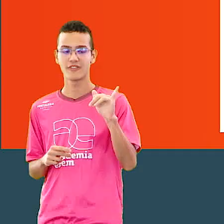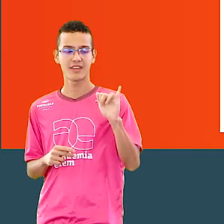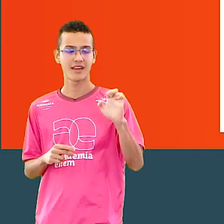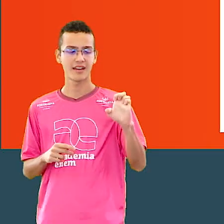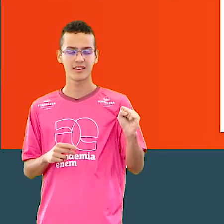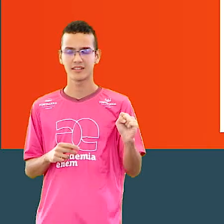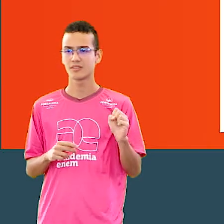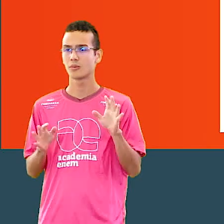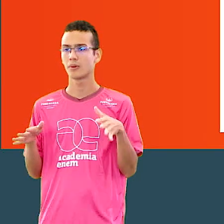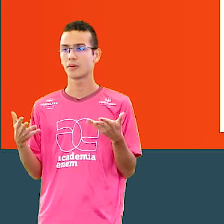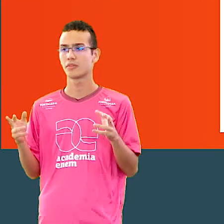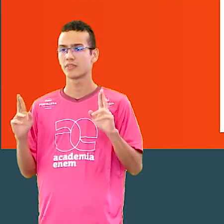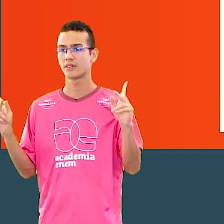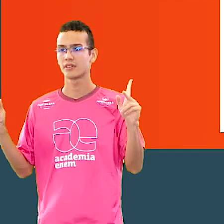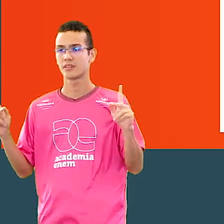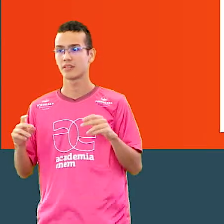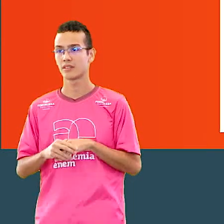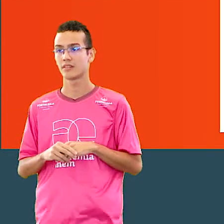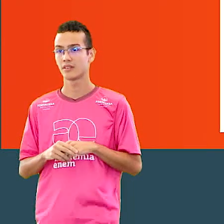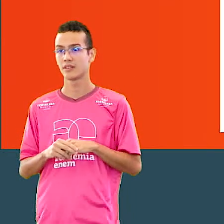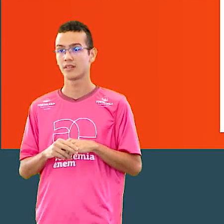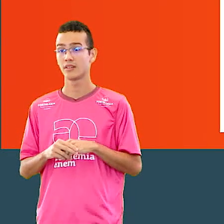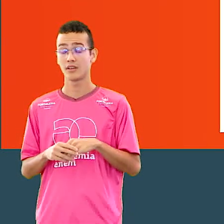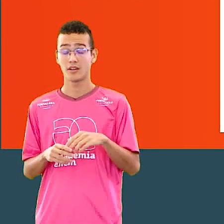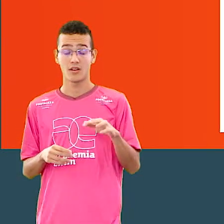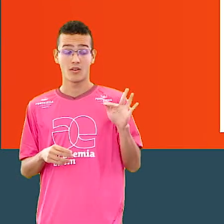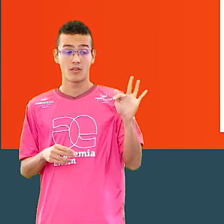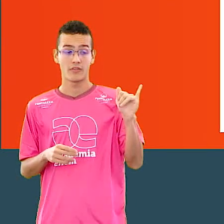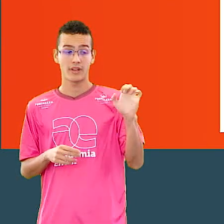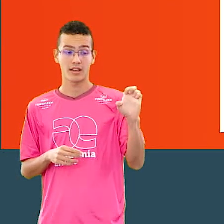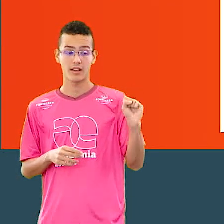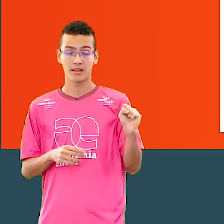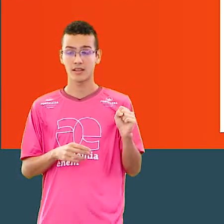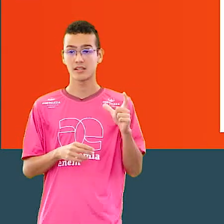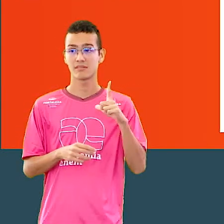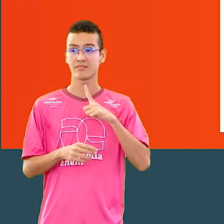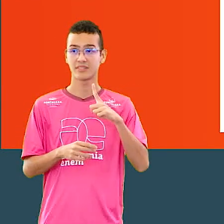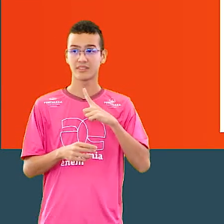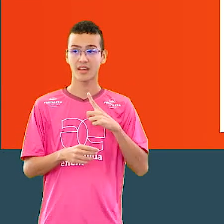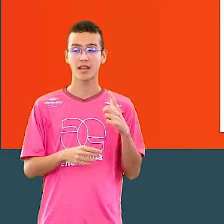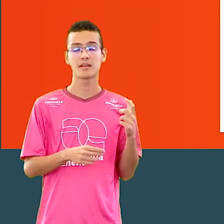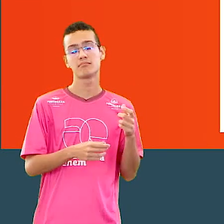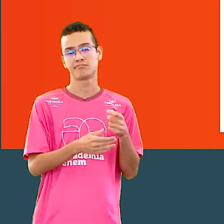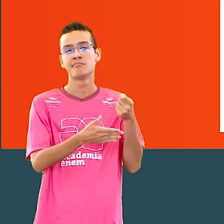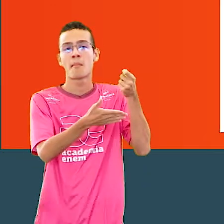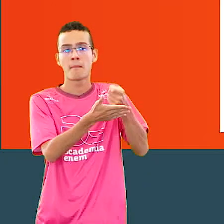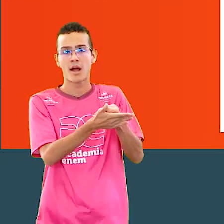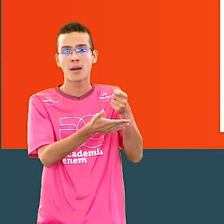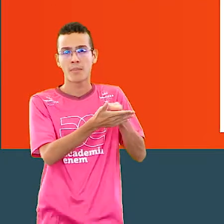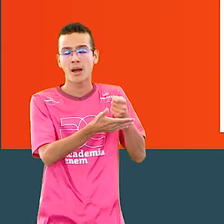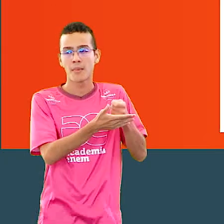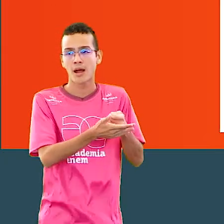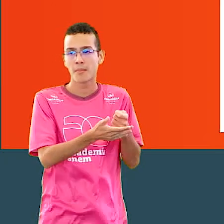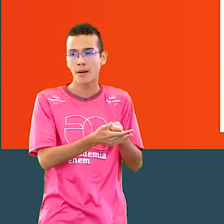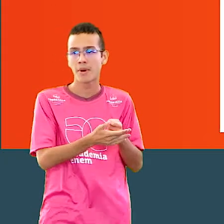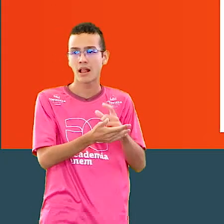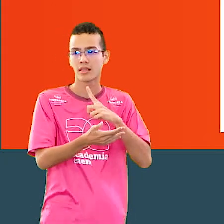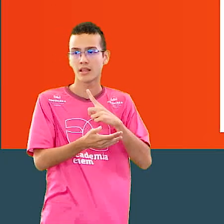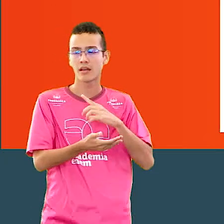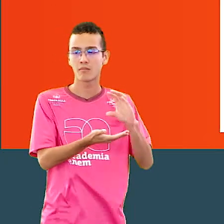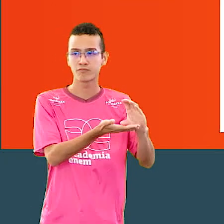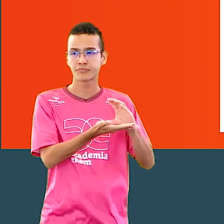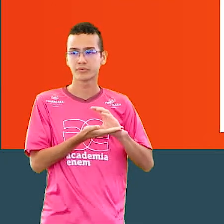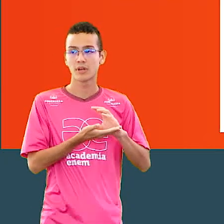recebe esse financiamento, é pago a mensalidade, mas quando você se forma, quando você termina o seu curso, você